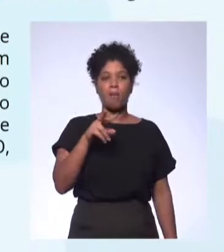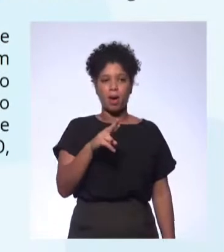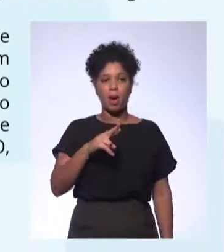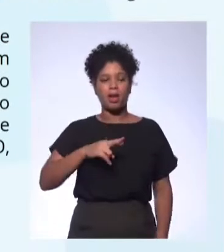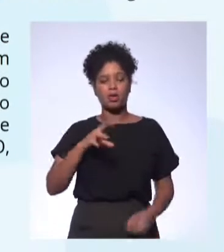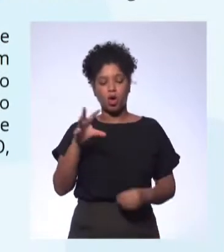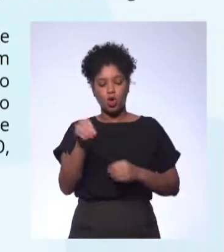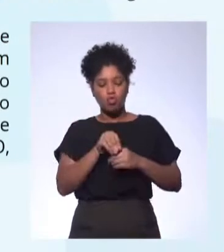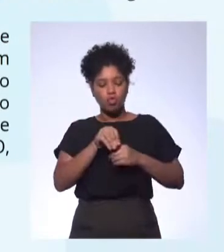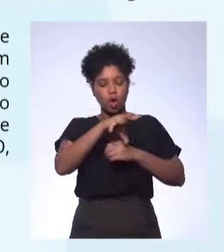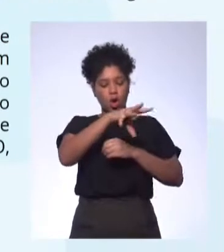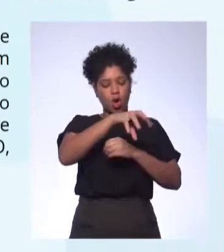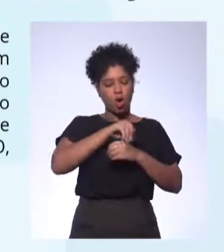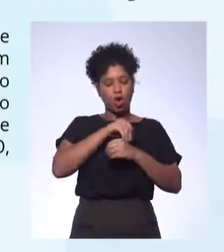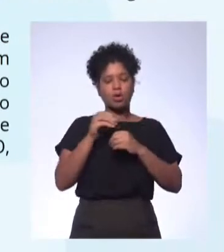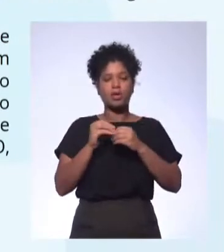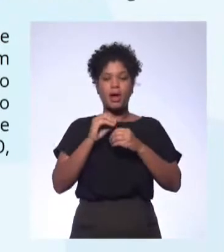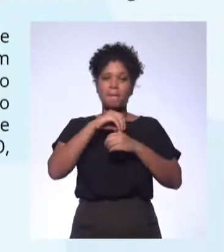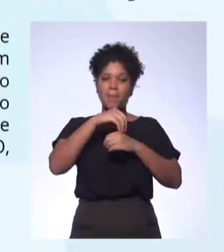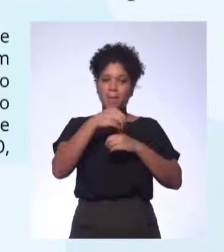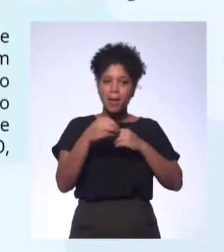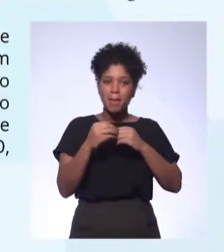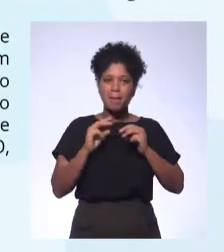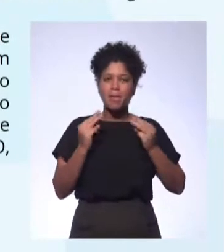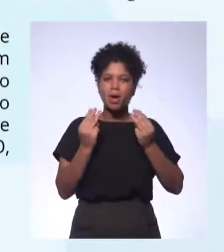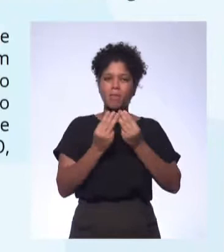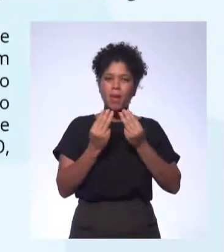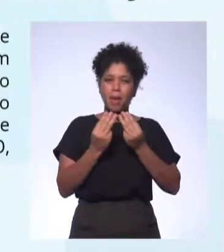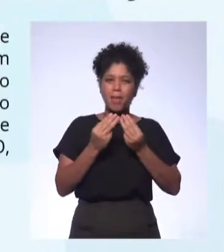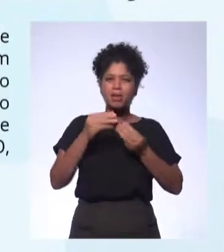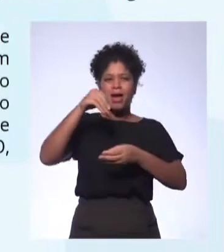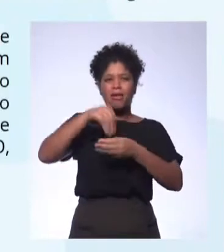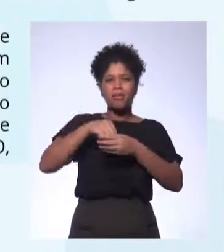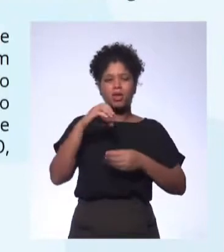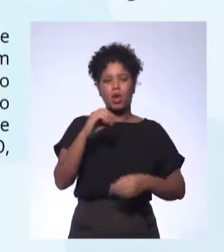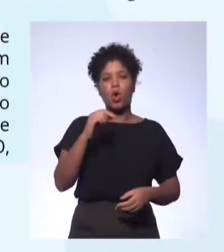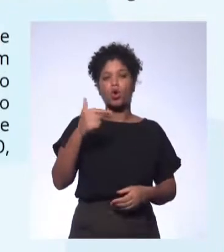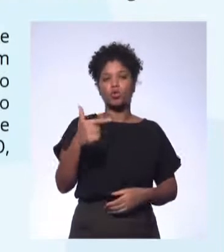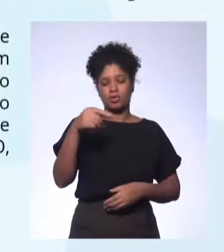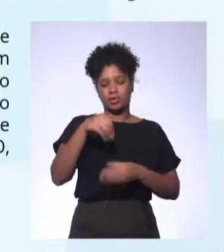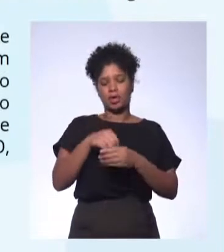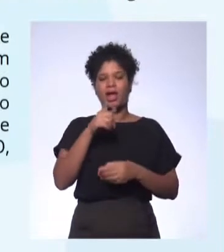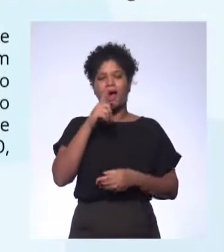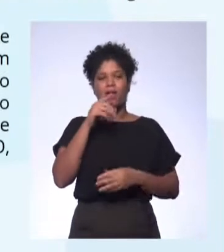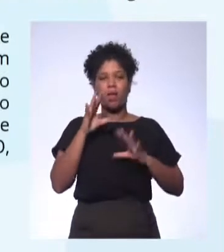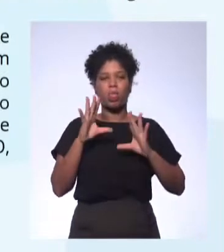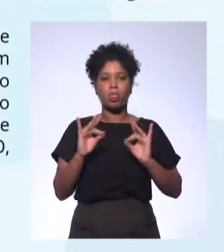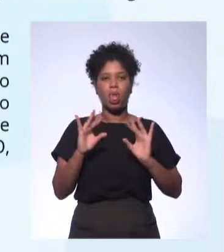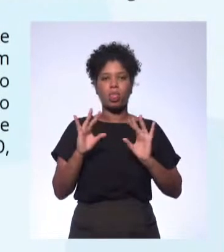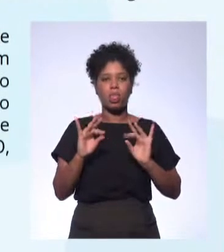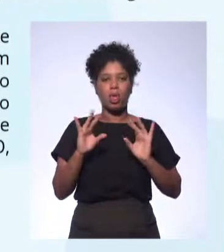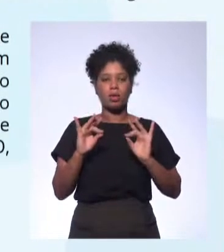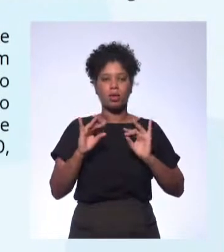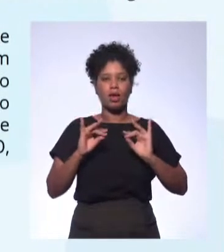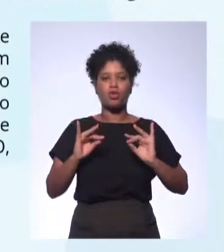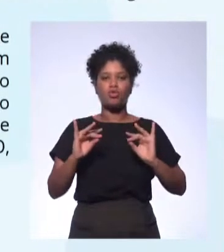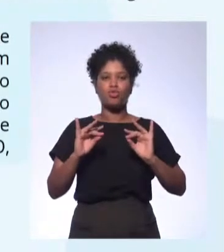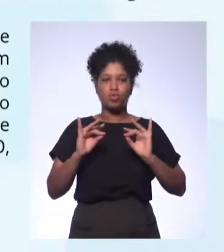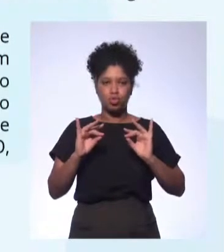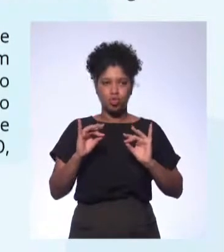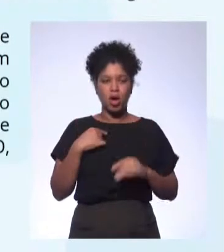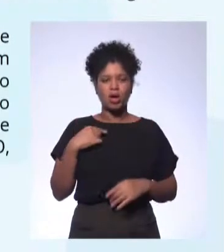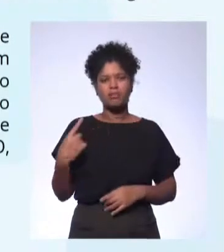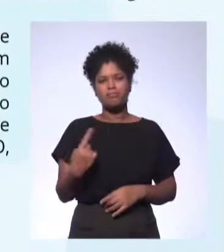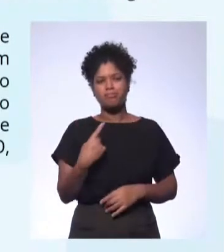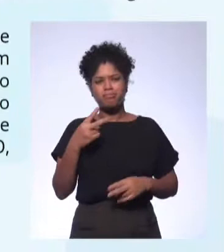interação explica por exemplo a presença de oxigênio O2 dissolvido na água nesse caso pode-se